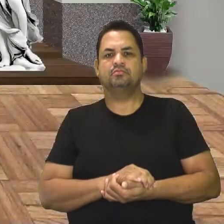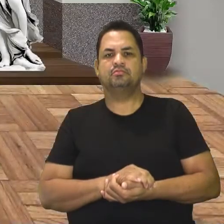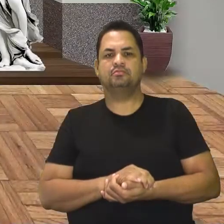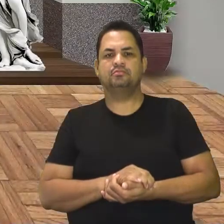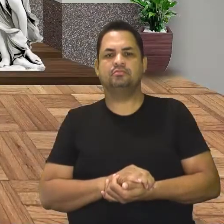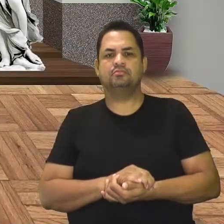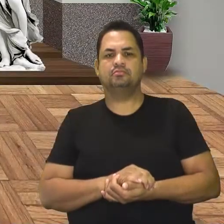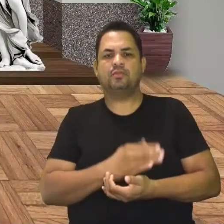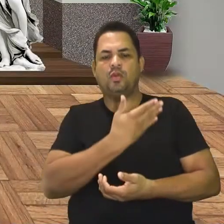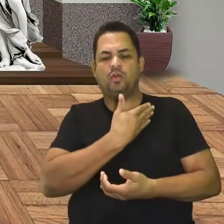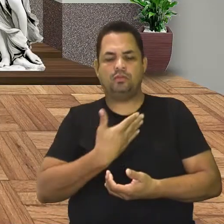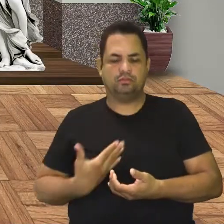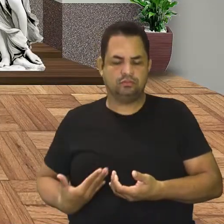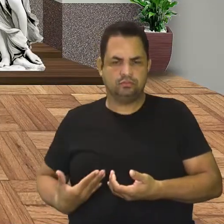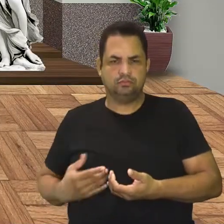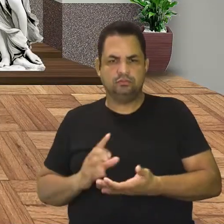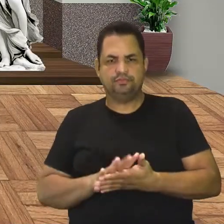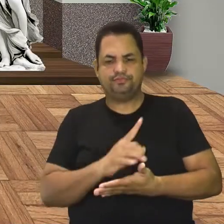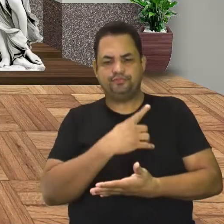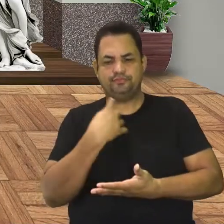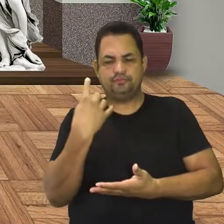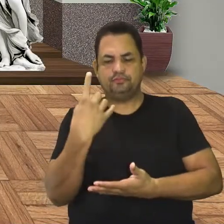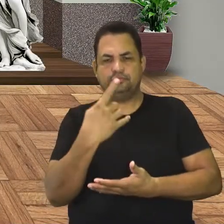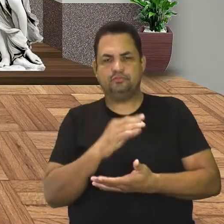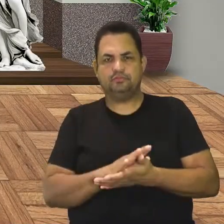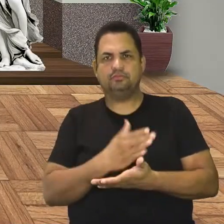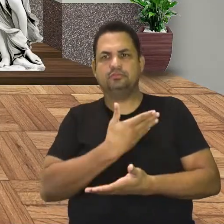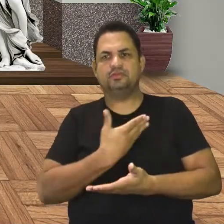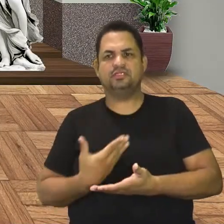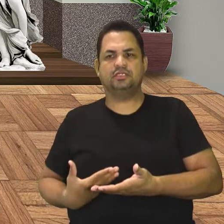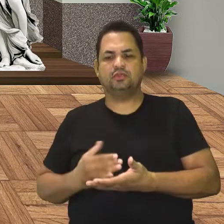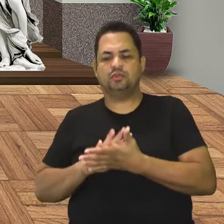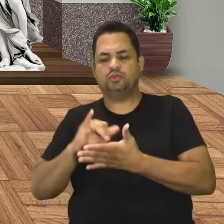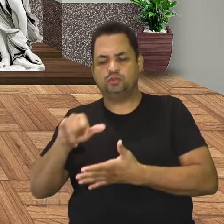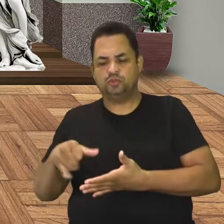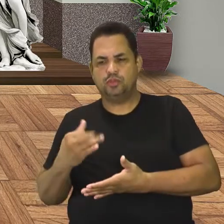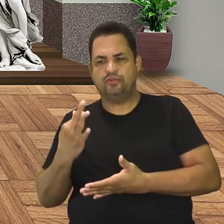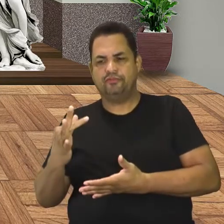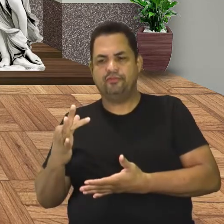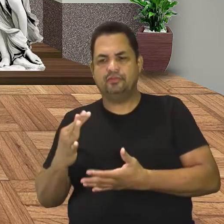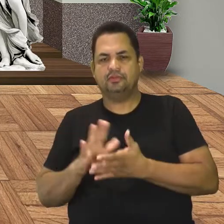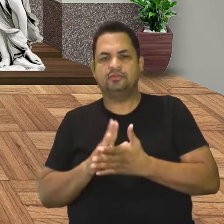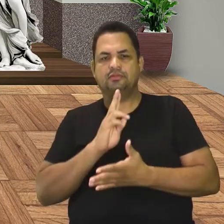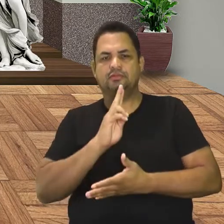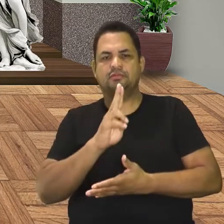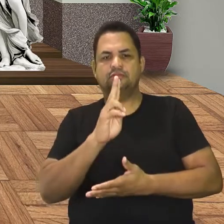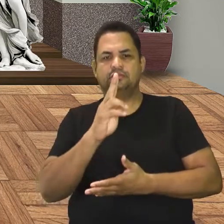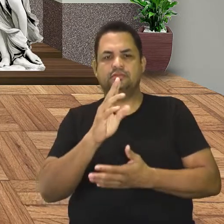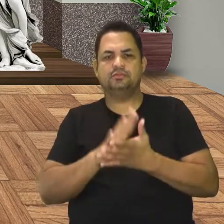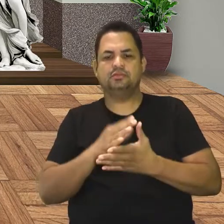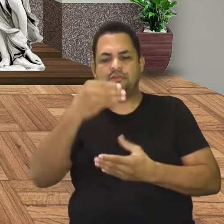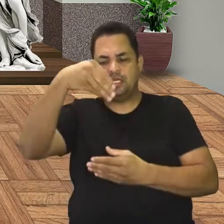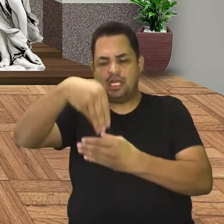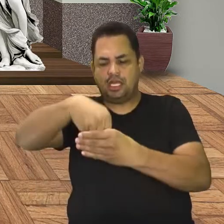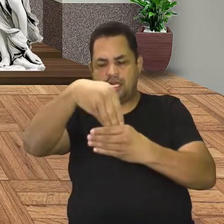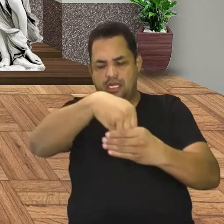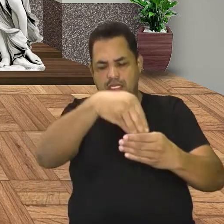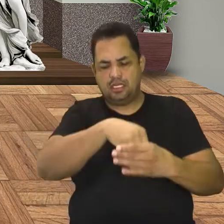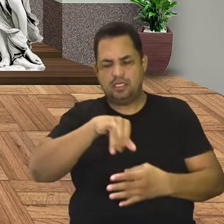o governo, nós estávamos lá no governo do João Figueiredo, nós estávamos naquele processo que tiveram eleição,